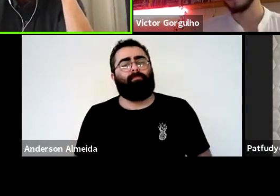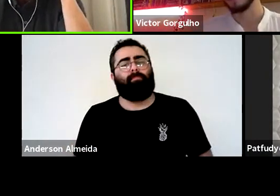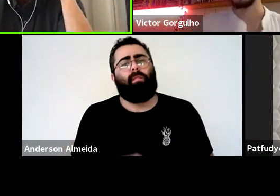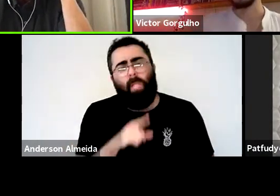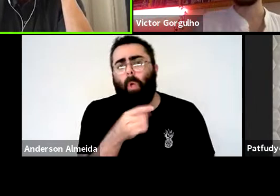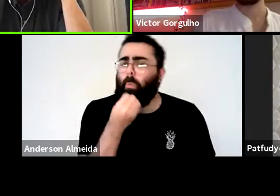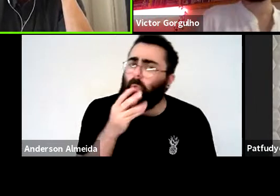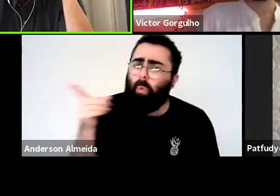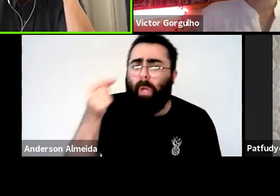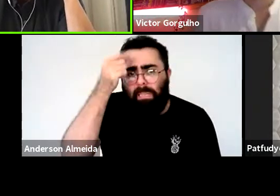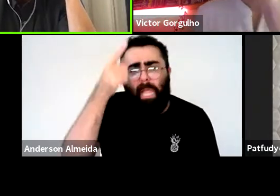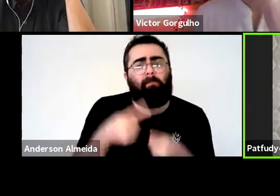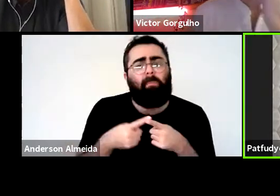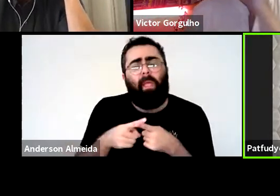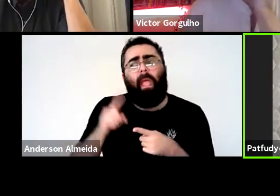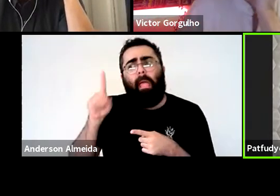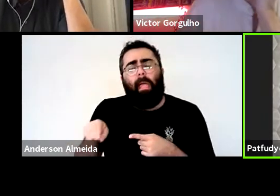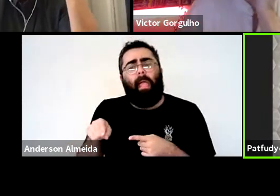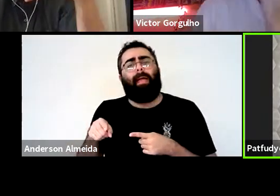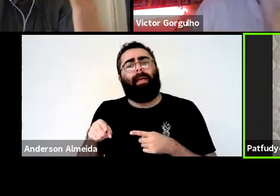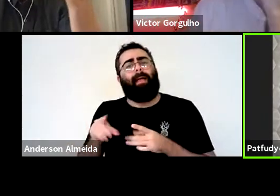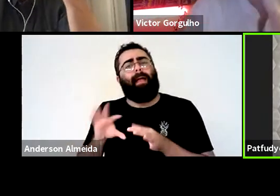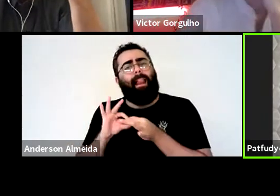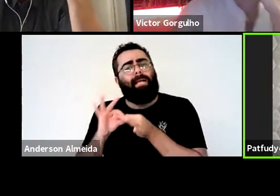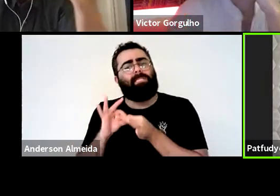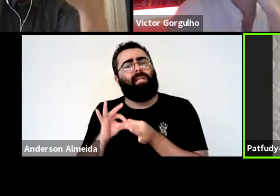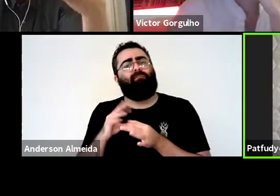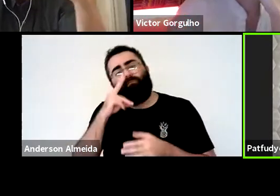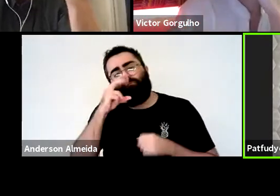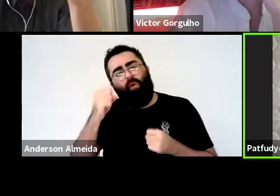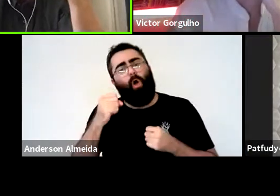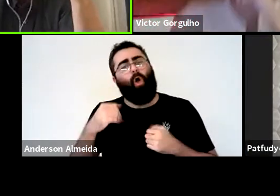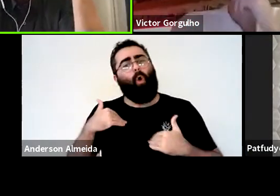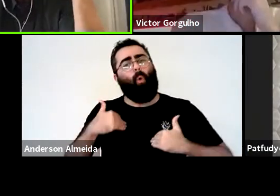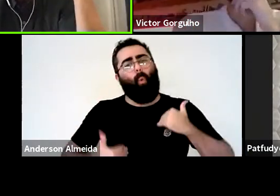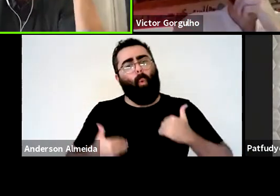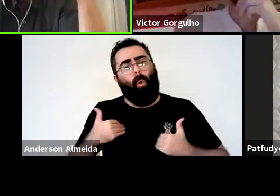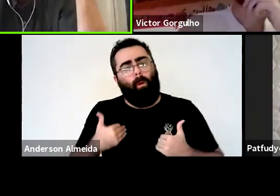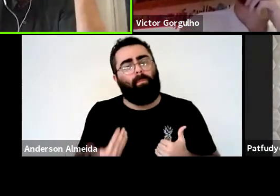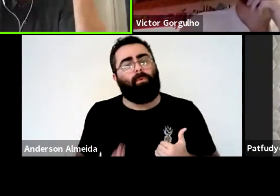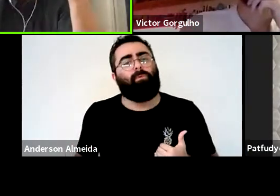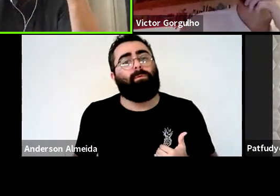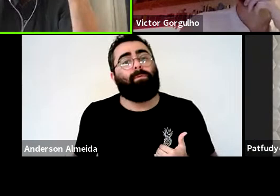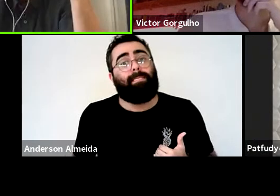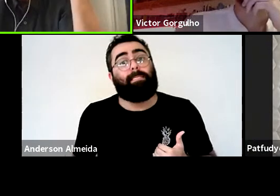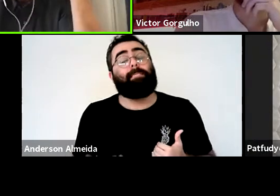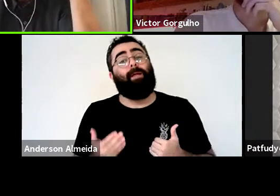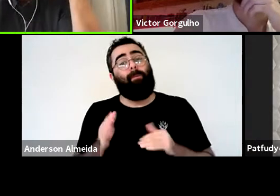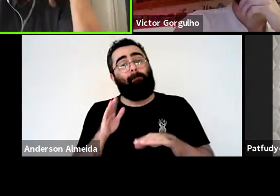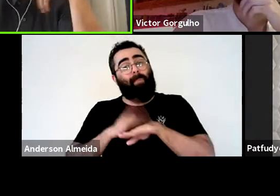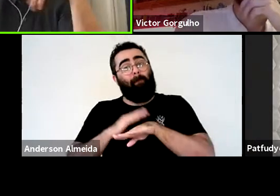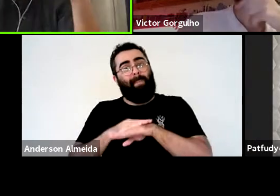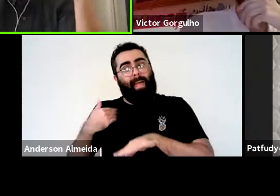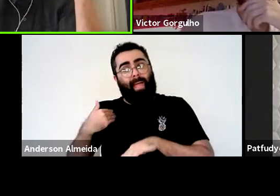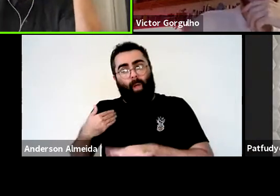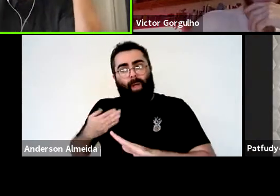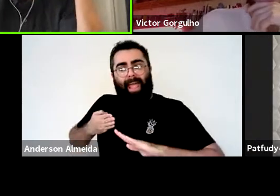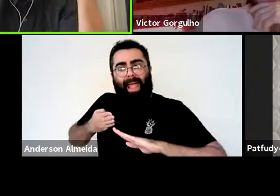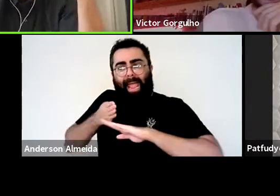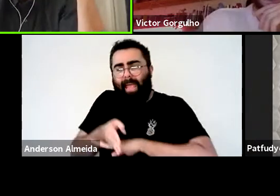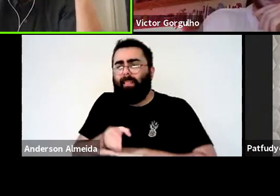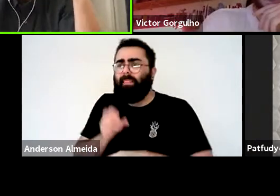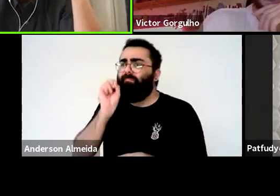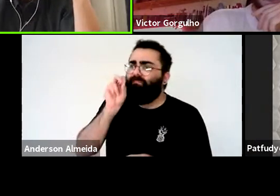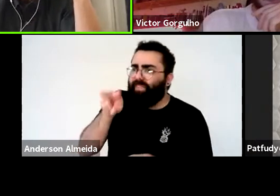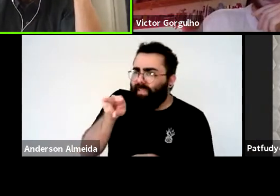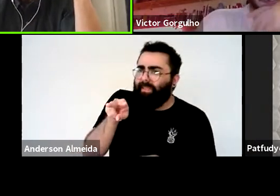um corpo. Sim. E você, ao entrar dentro de um corpo, você é penetrado também, cheirando, recebendo